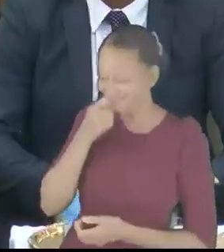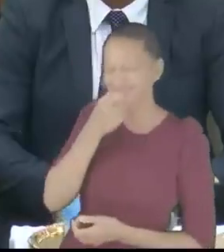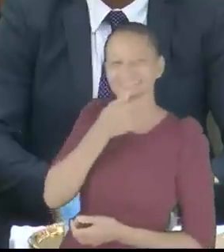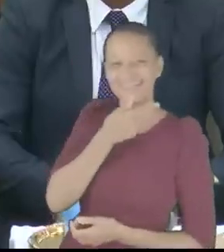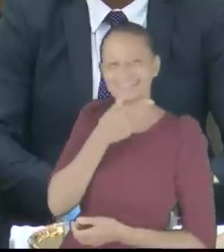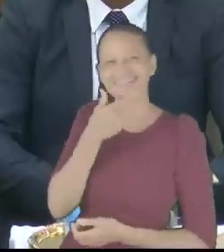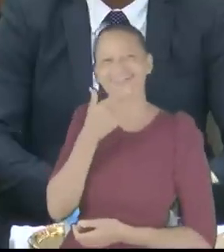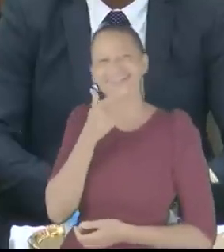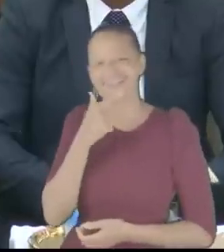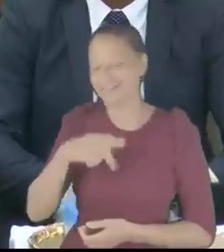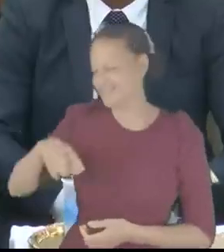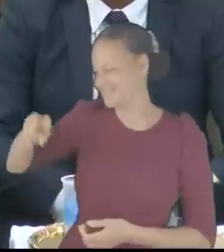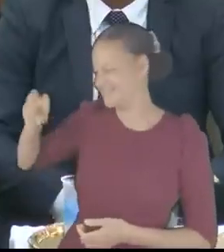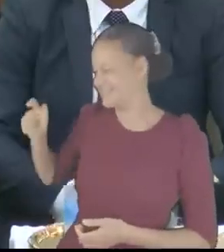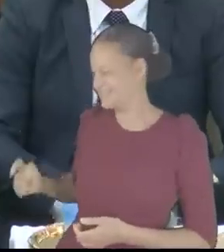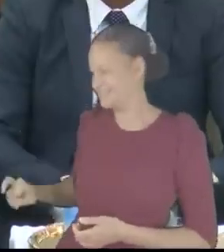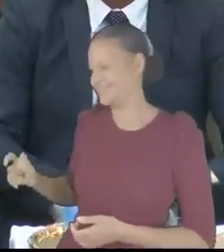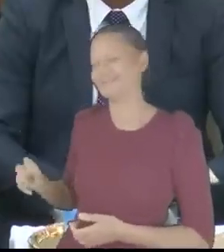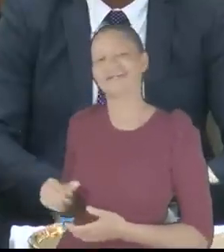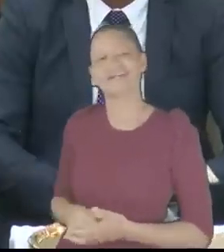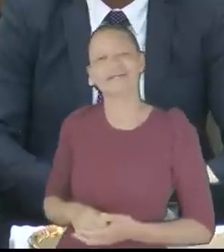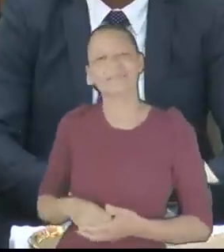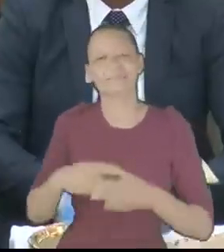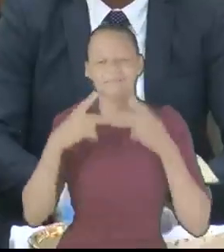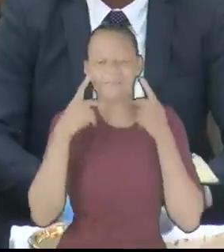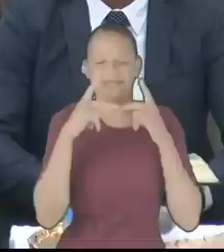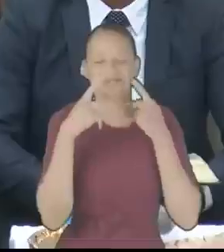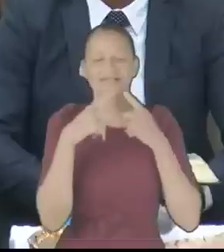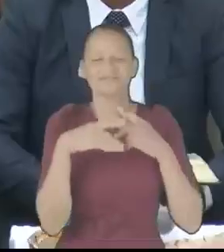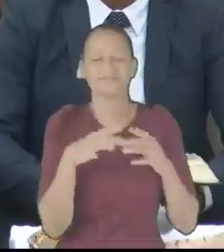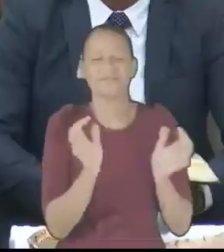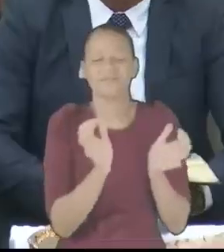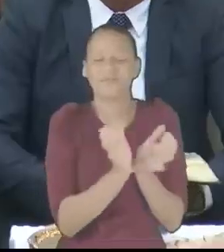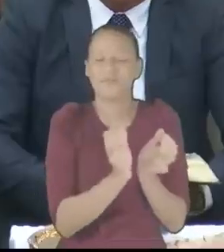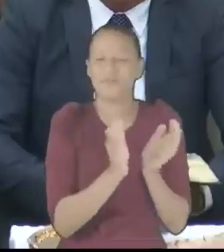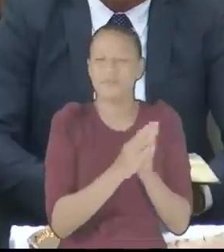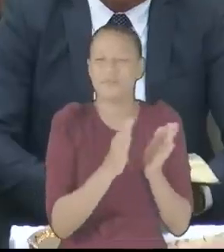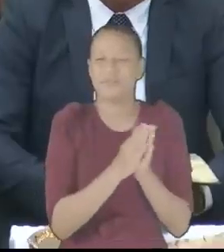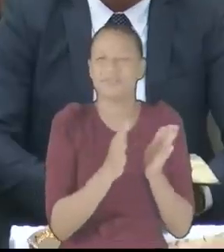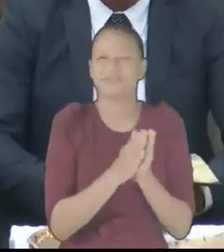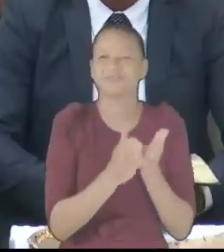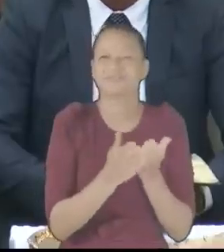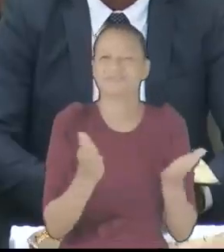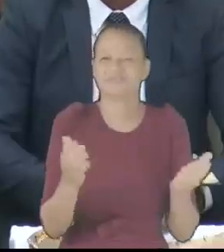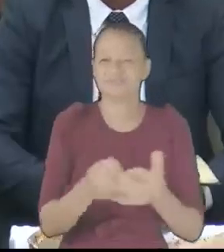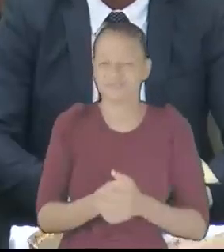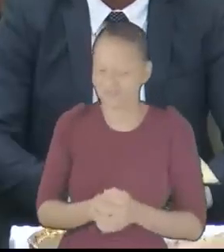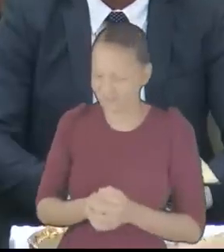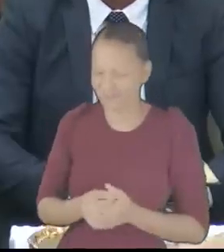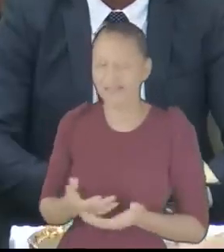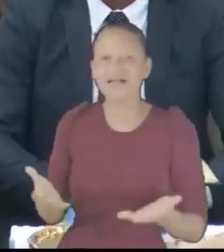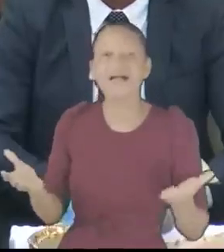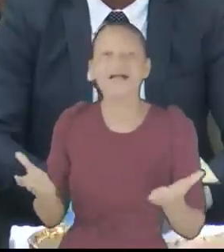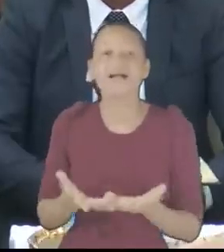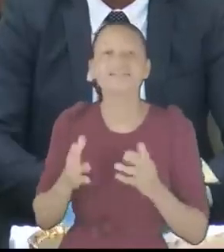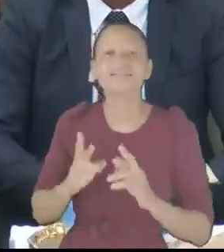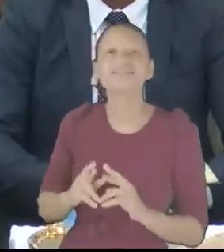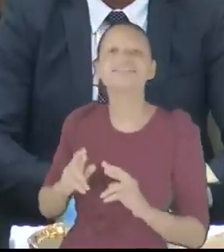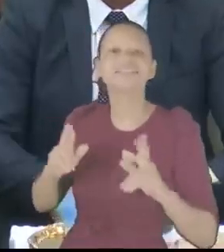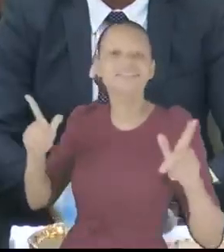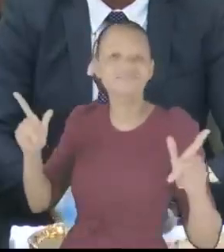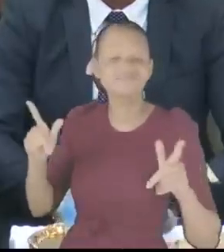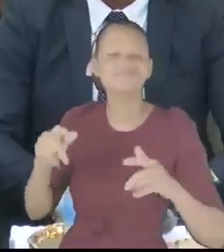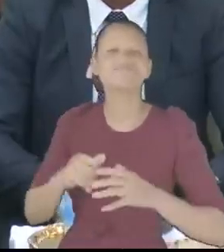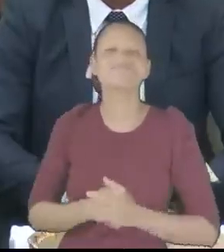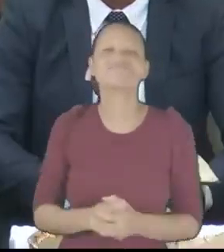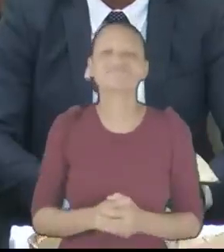A pessoa disse lá para trás que aquela mensagem era mensagem de círculo de oração. E eu vou trazer hoje uma diferente, eu vou trazer